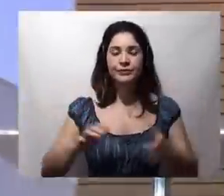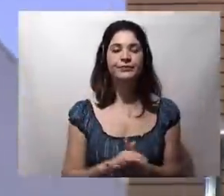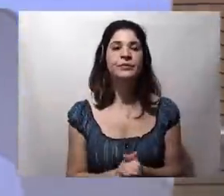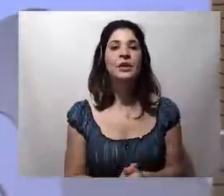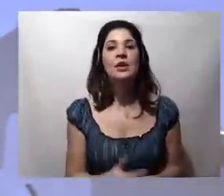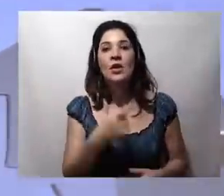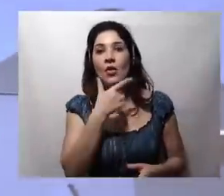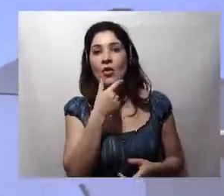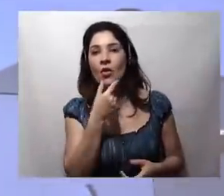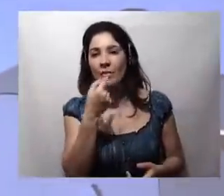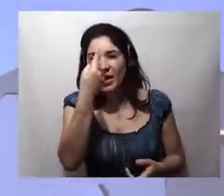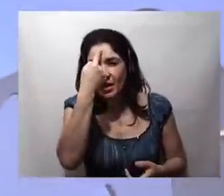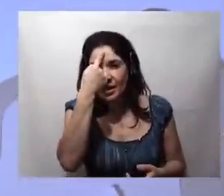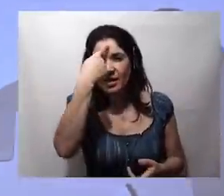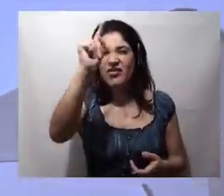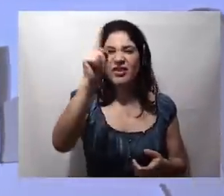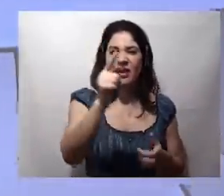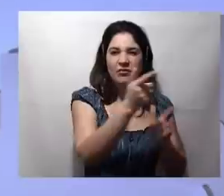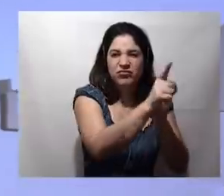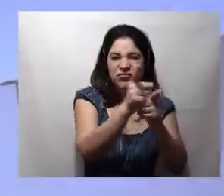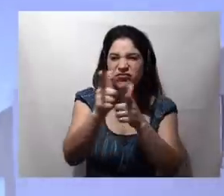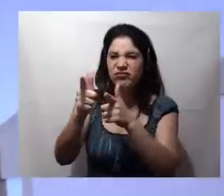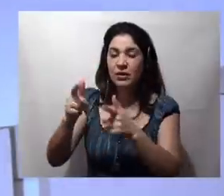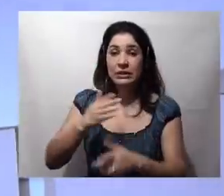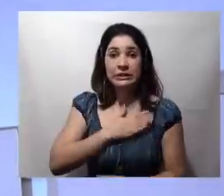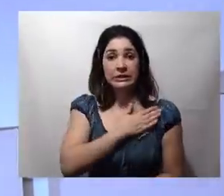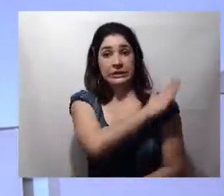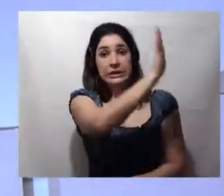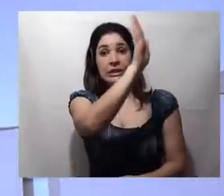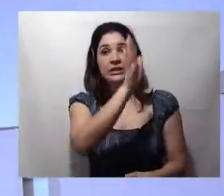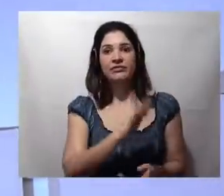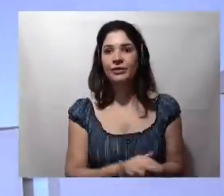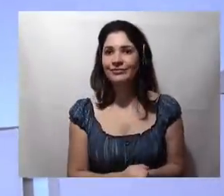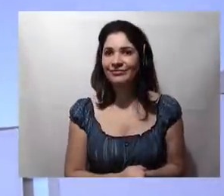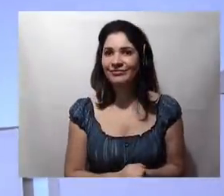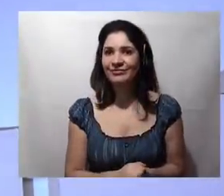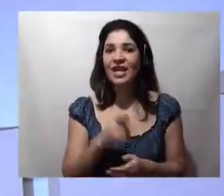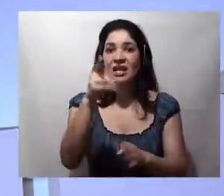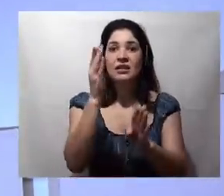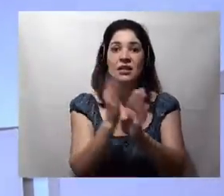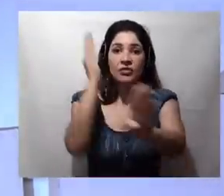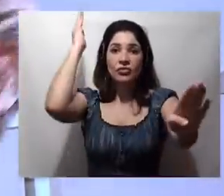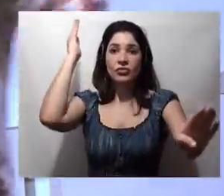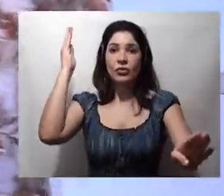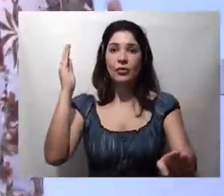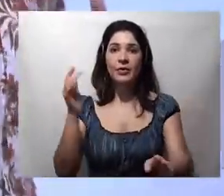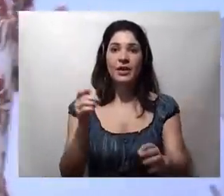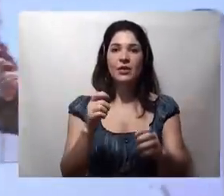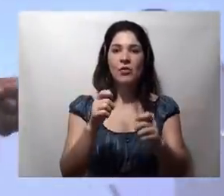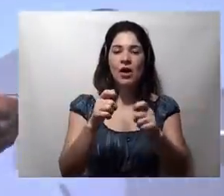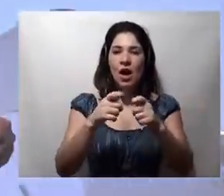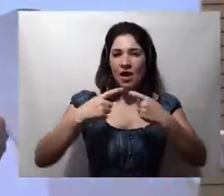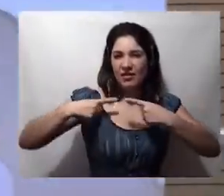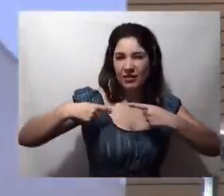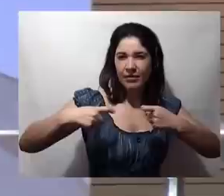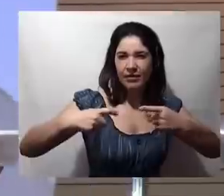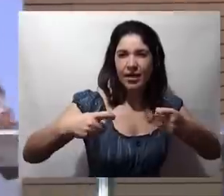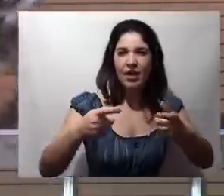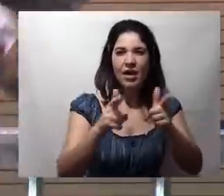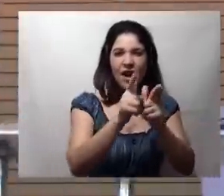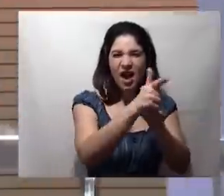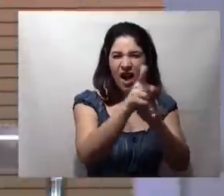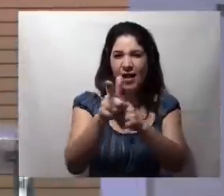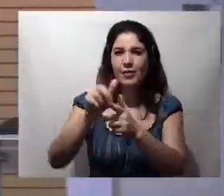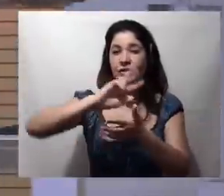inventaram a armas terríveis entre elas a catapulta uma arma terrível de guerra